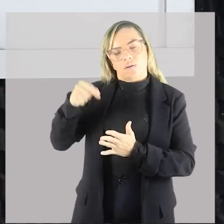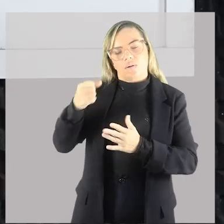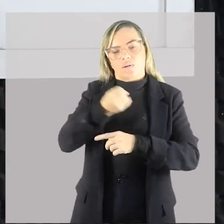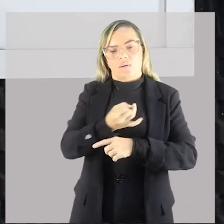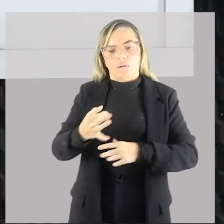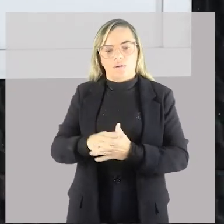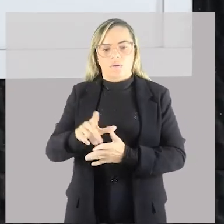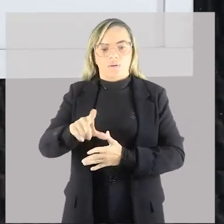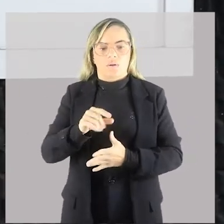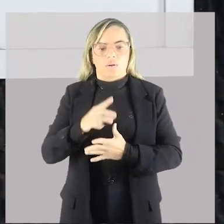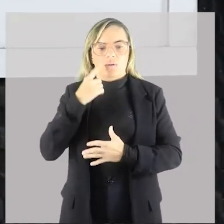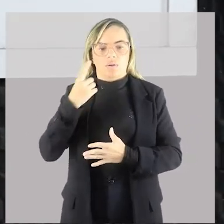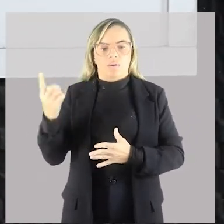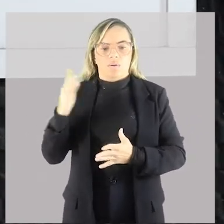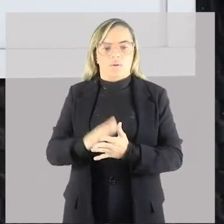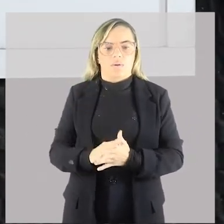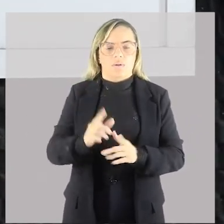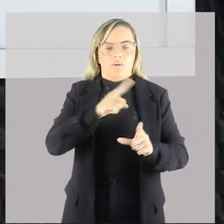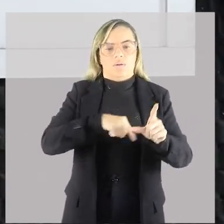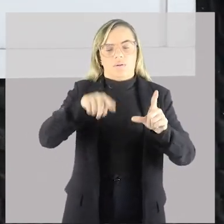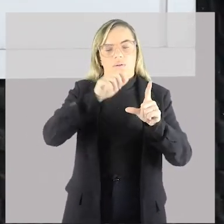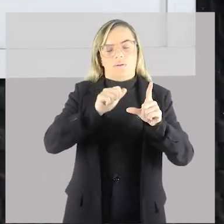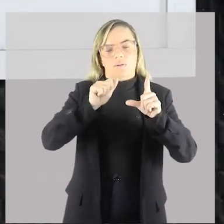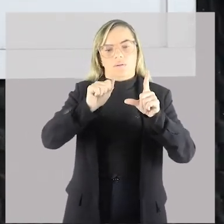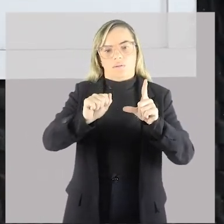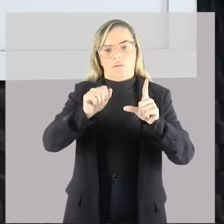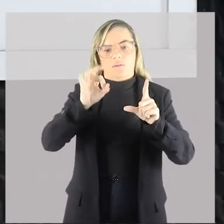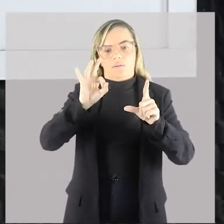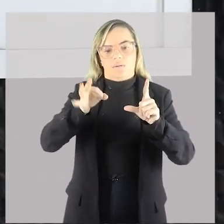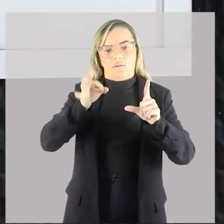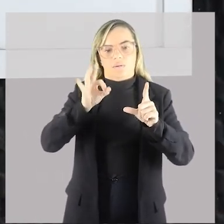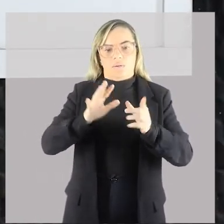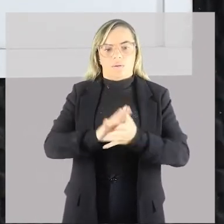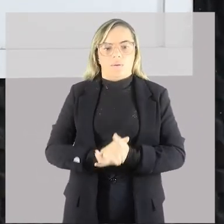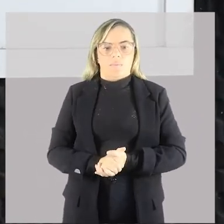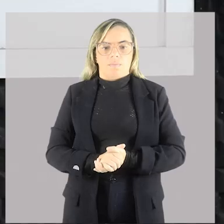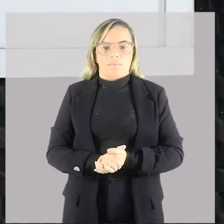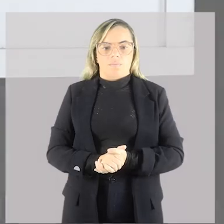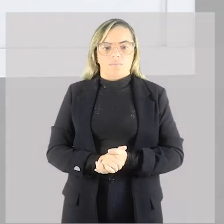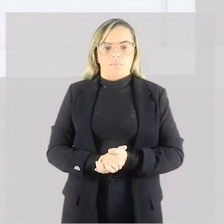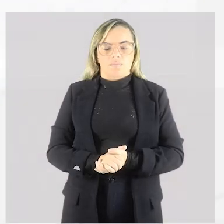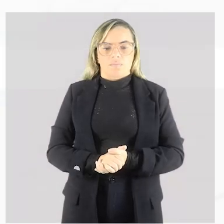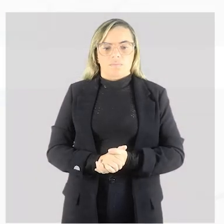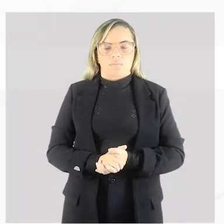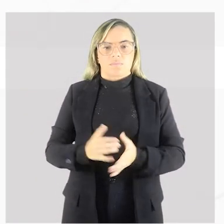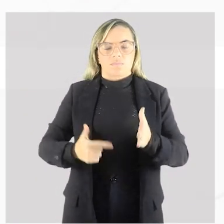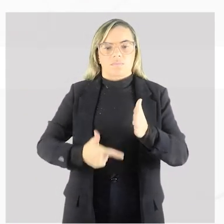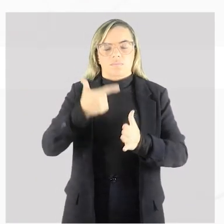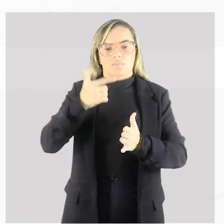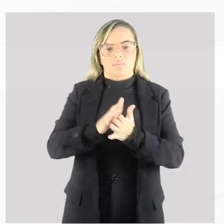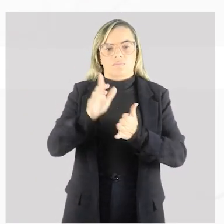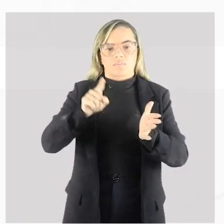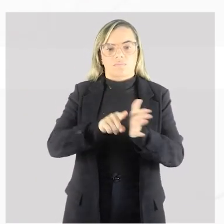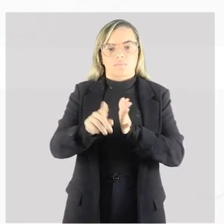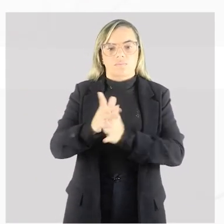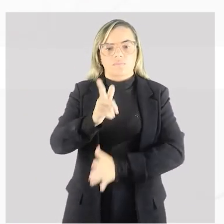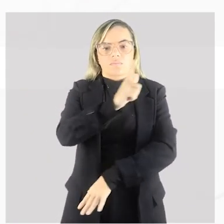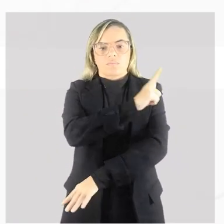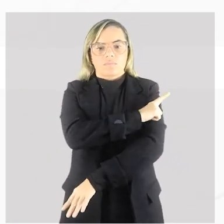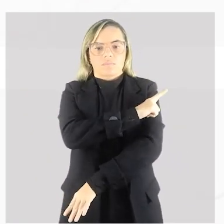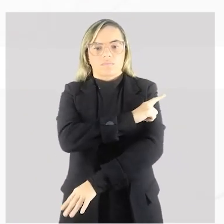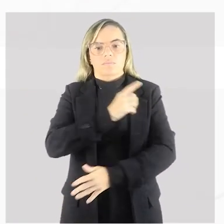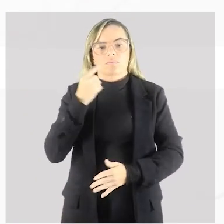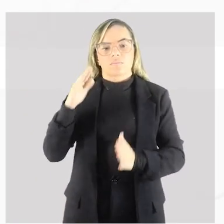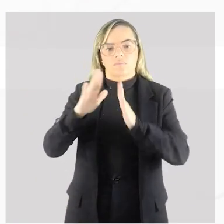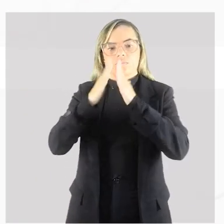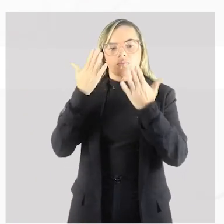contagem. Beleza, turma? Então, resposta correta, letra A. Segunda questão. O Grêmio Estudantil de